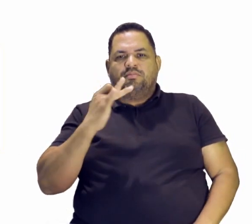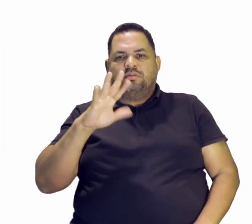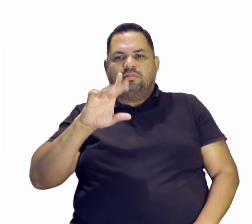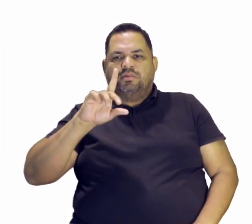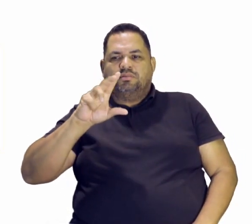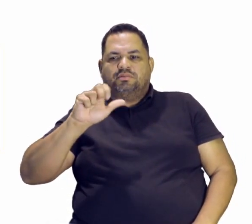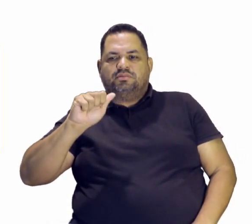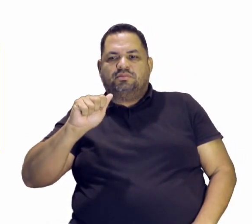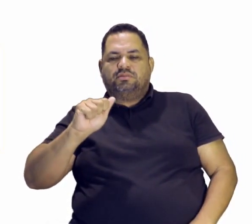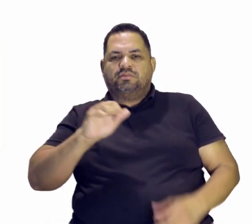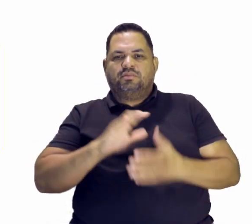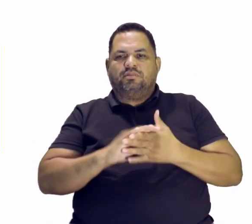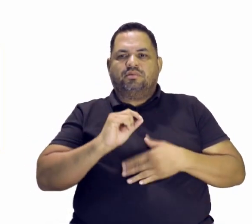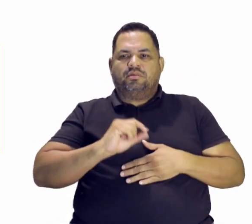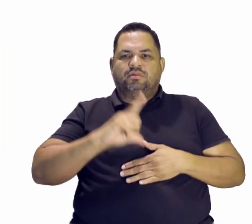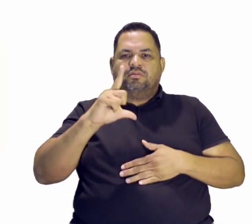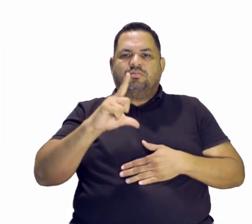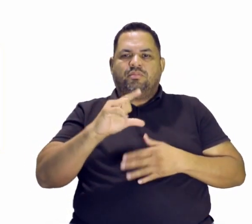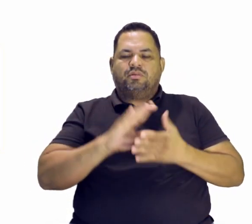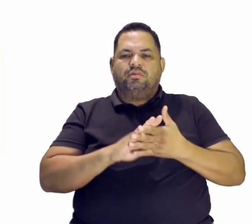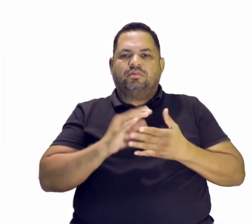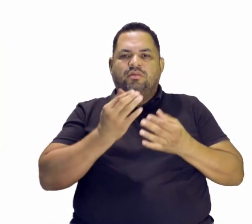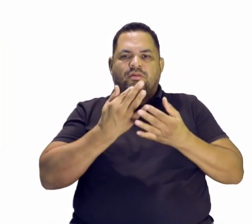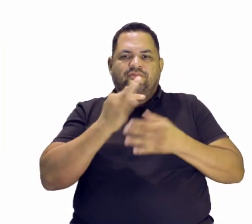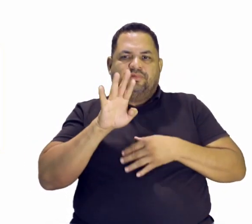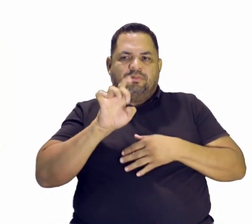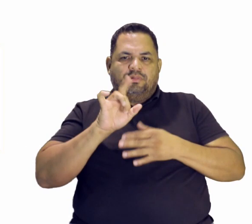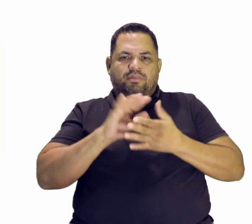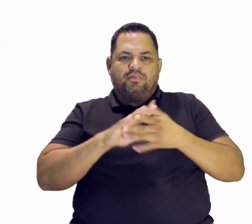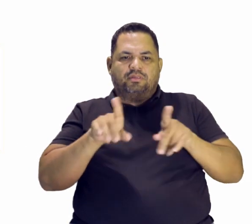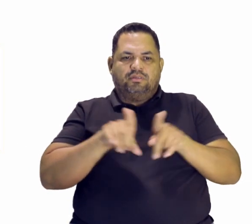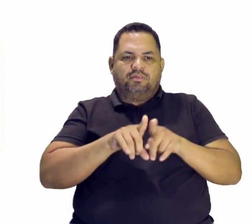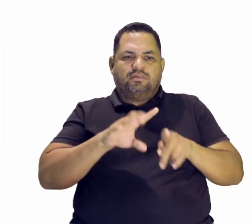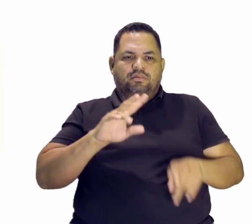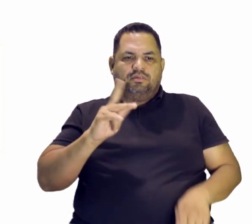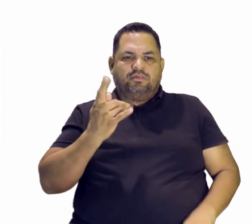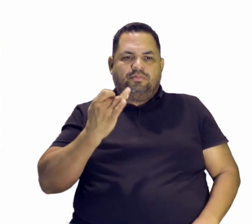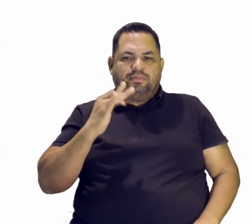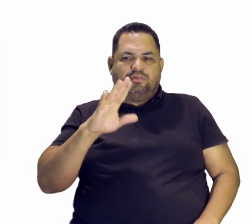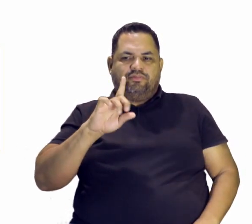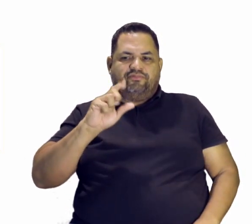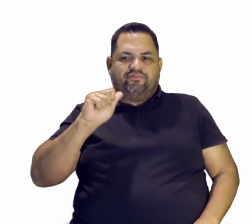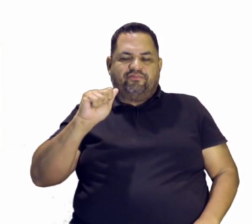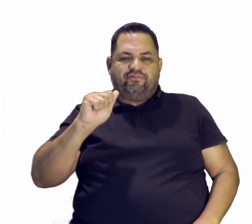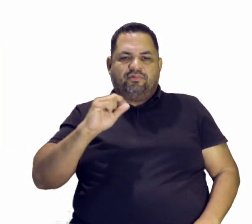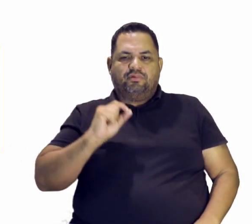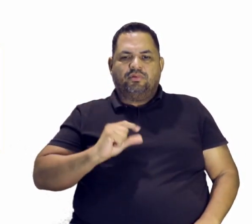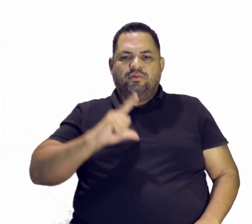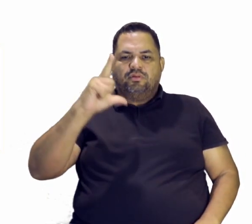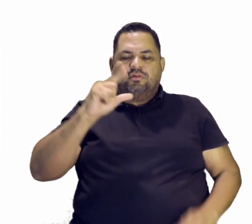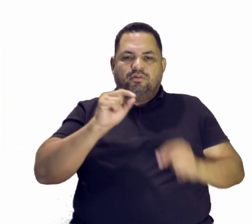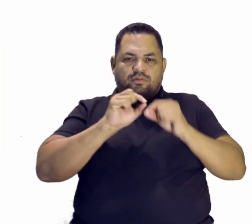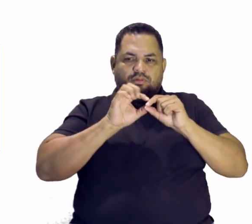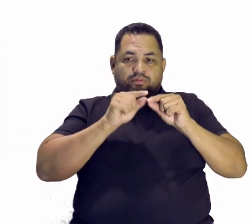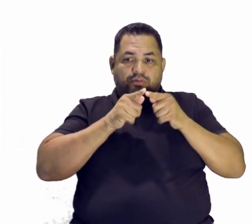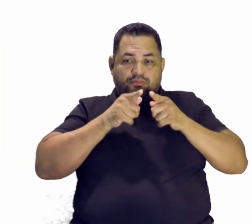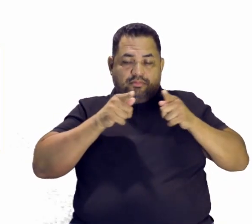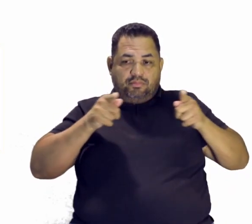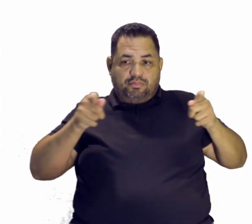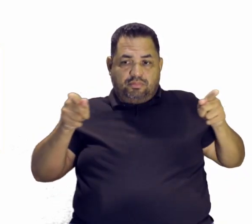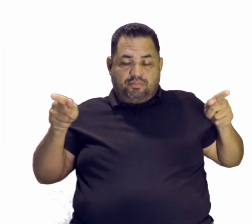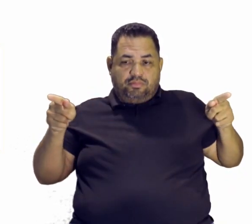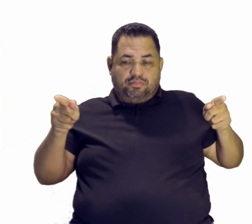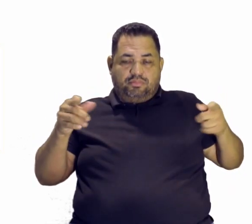do número total dessas fibras, tá? E a hipertrofia, que vai ser o aumento do tamanho. Lá é do